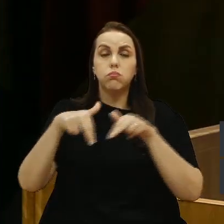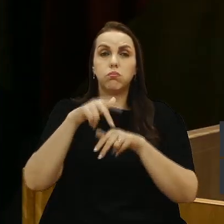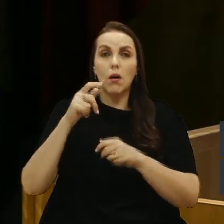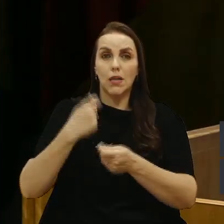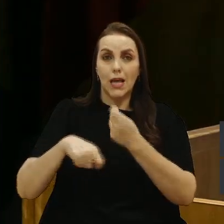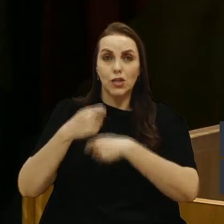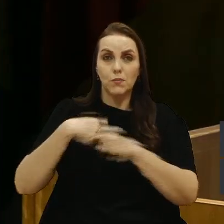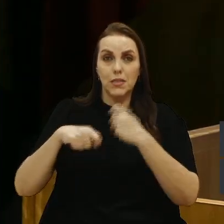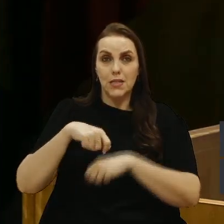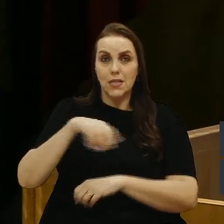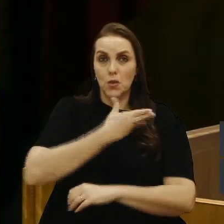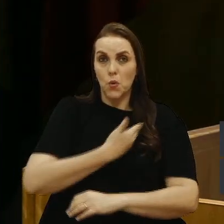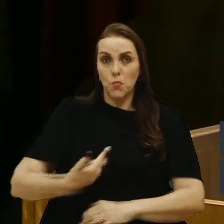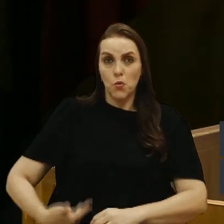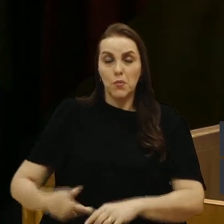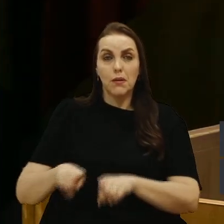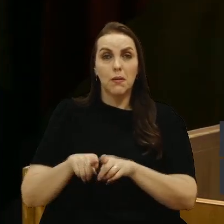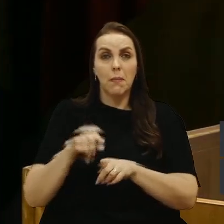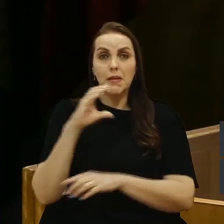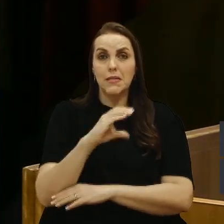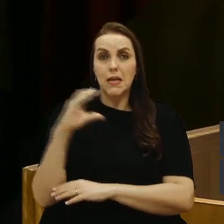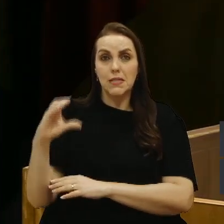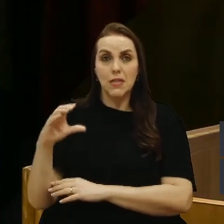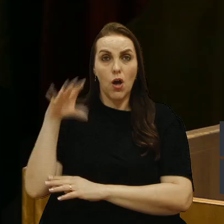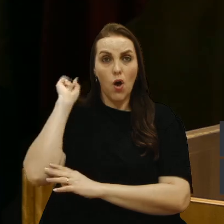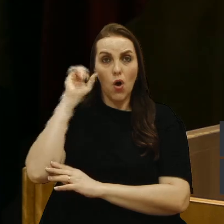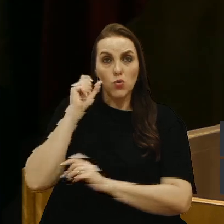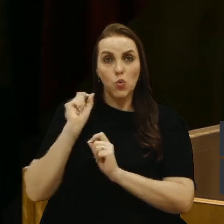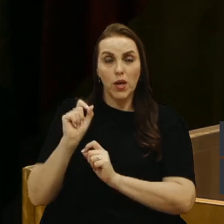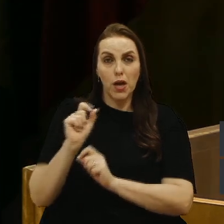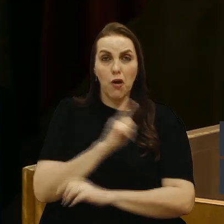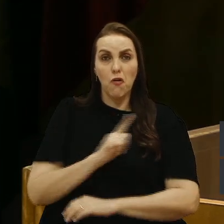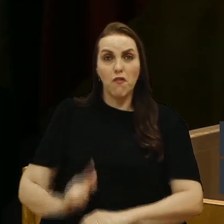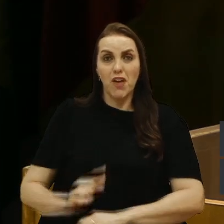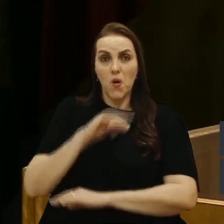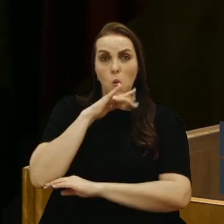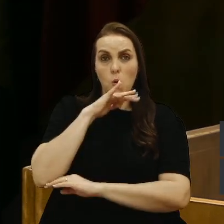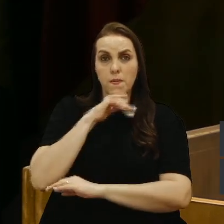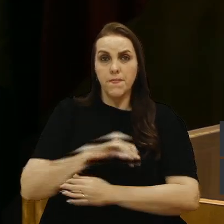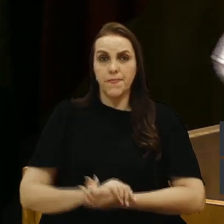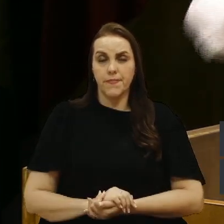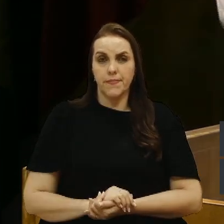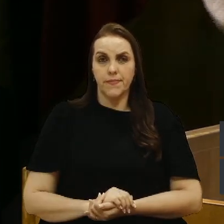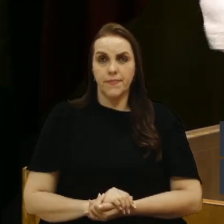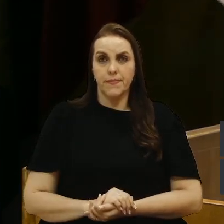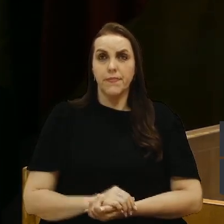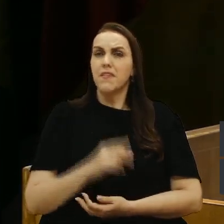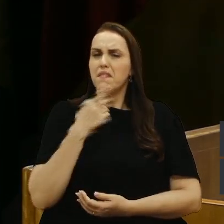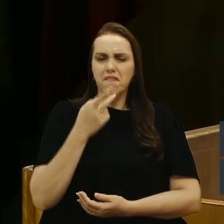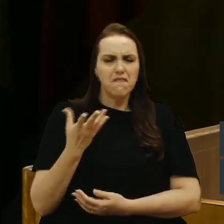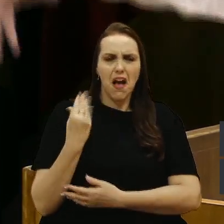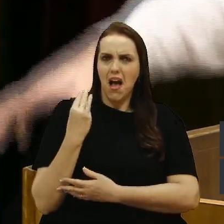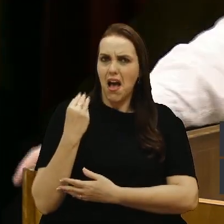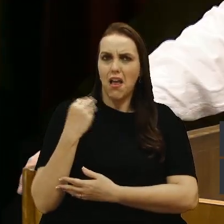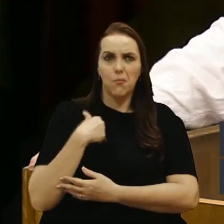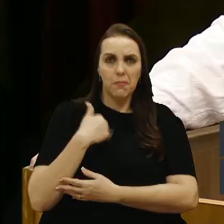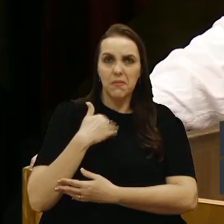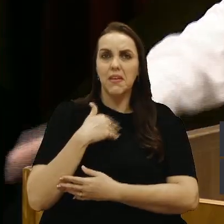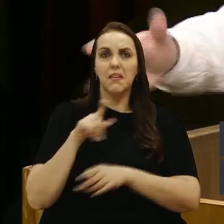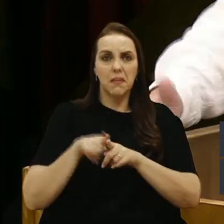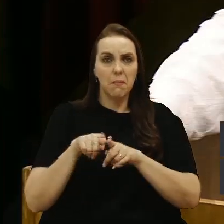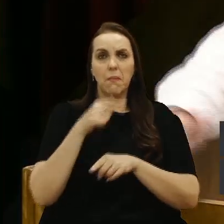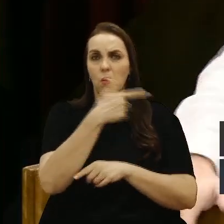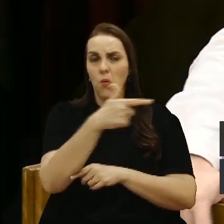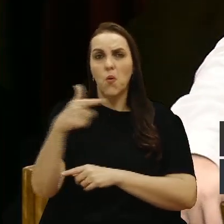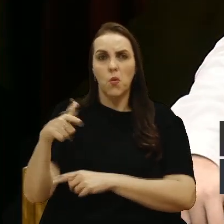até mesmo dos cargos em comissão do prefeito Adiló, sabe o quê? Que o governo é ruim. Falam para mim e falam para os demais vereadores de oposição